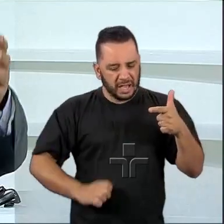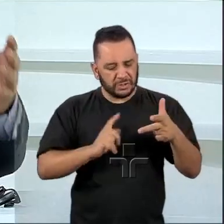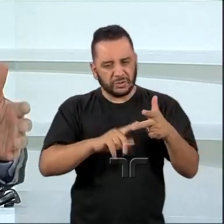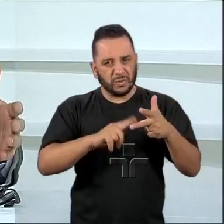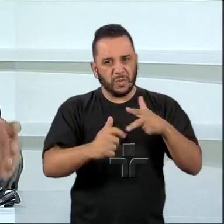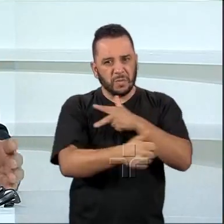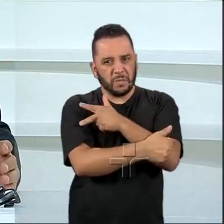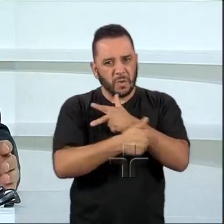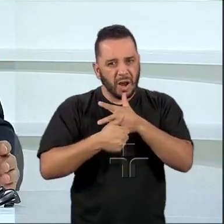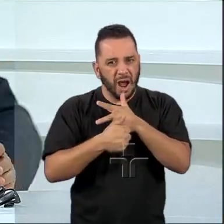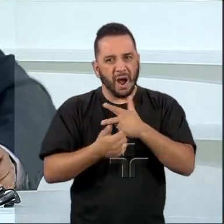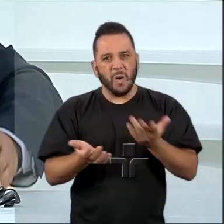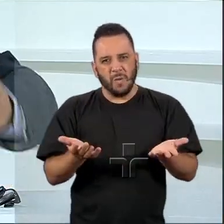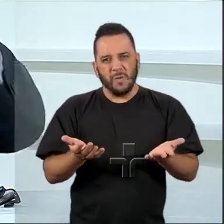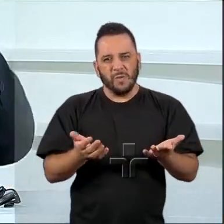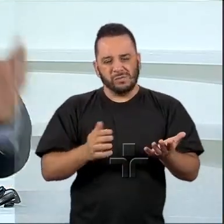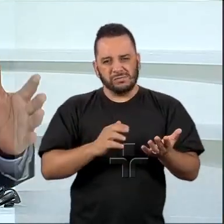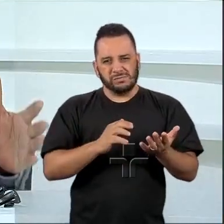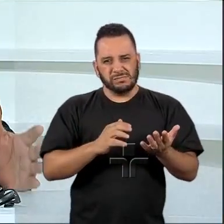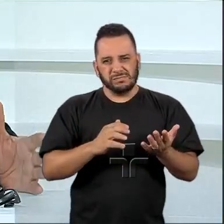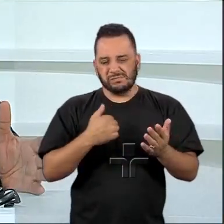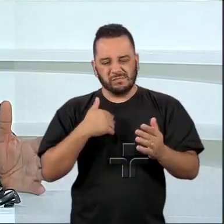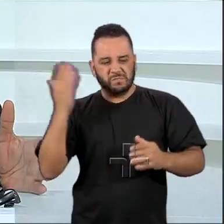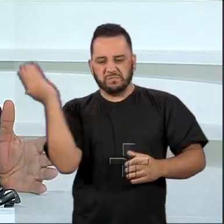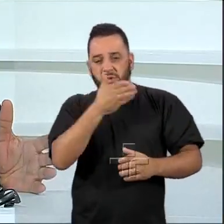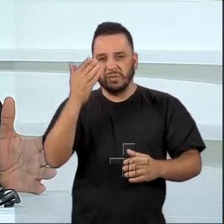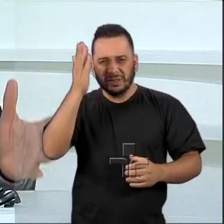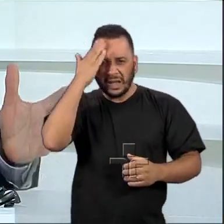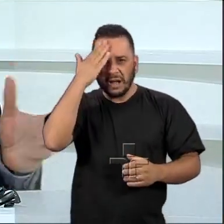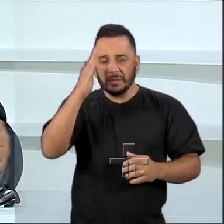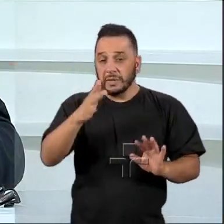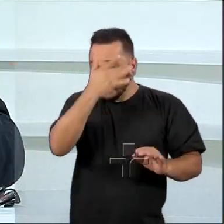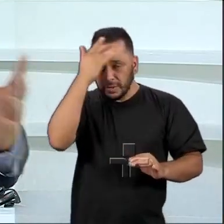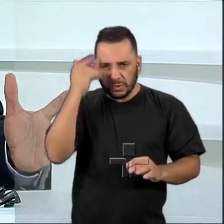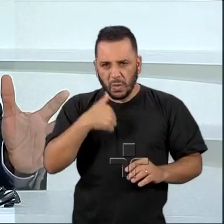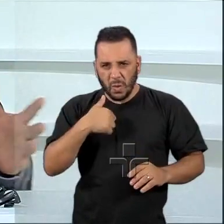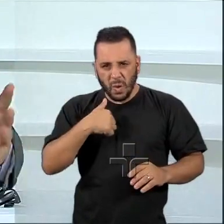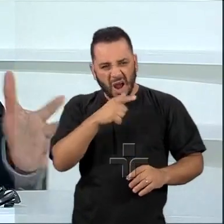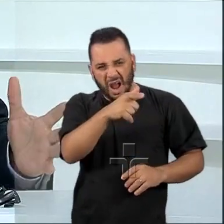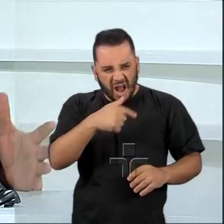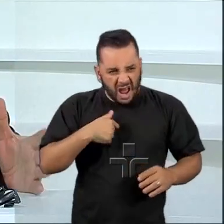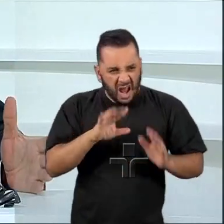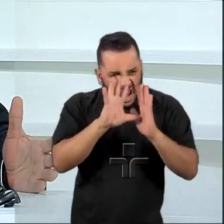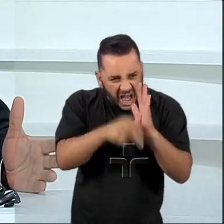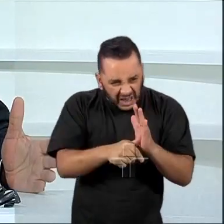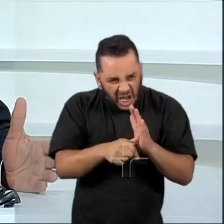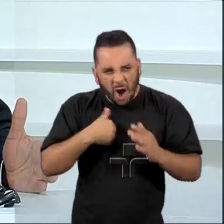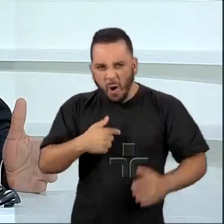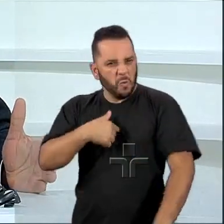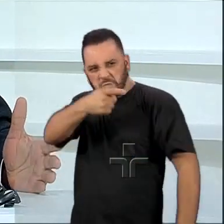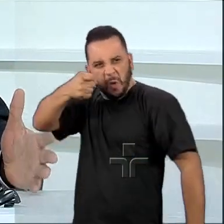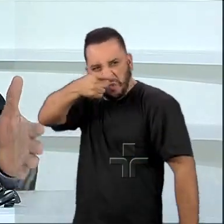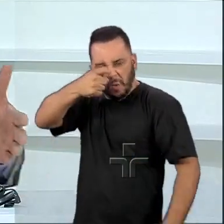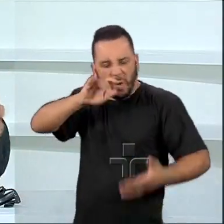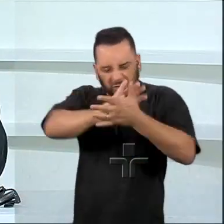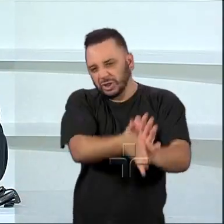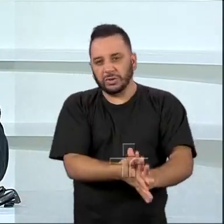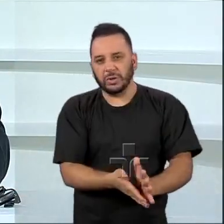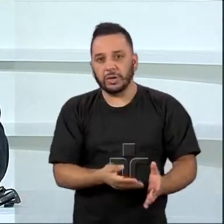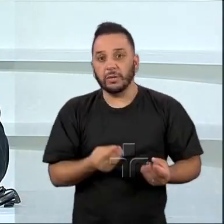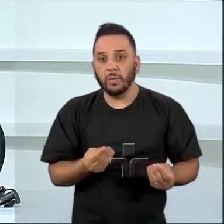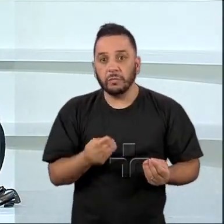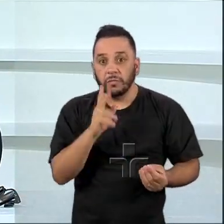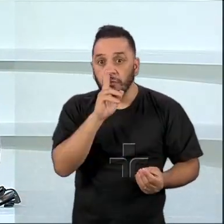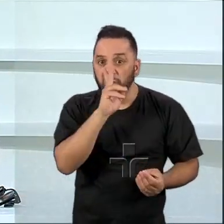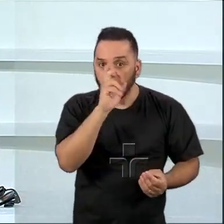Esse discurso de matar bandido, está portando uma arma, mata e bate bala, esse é o discurso que